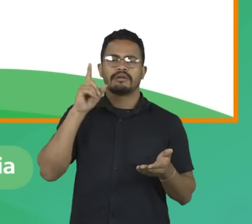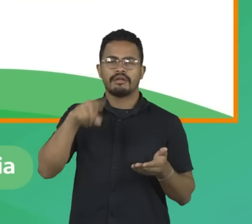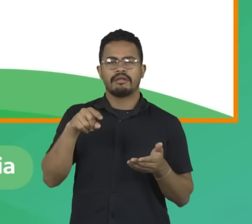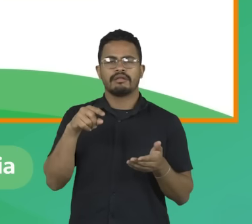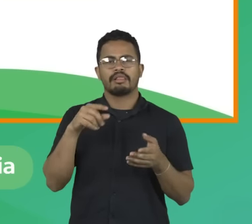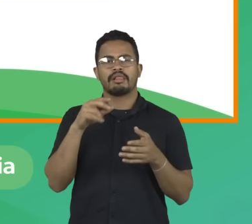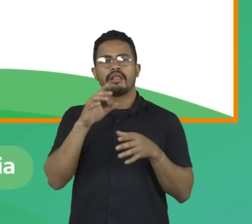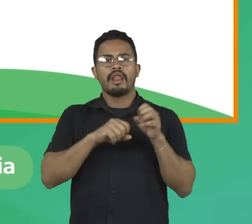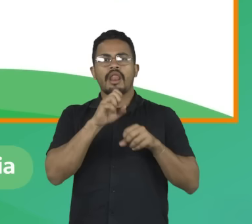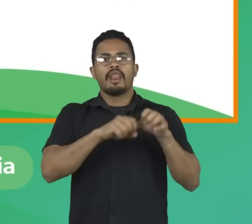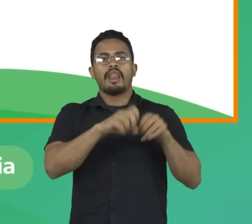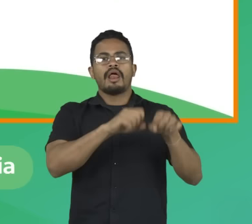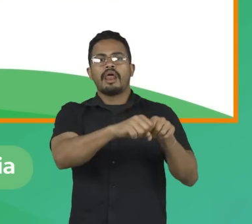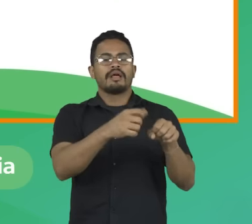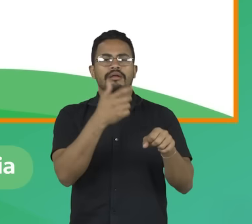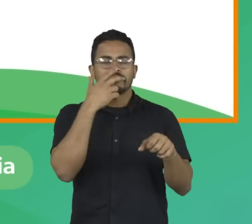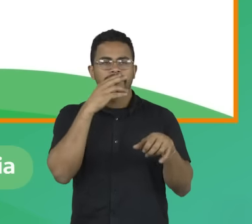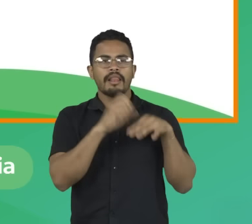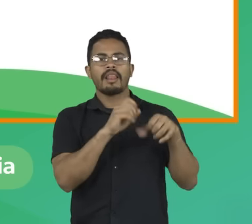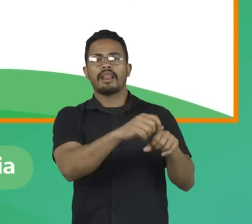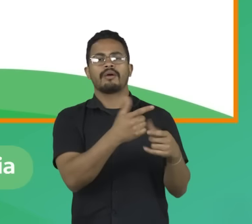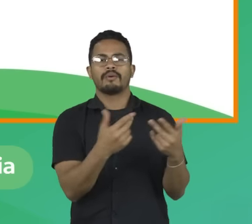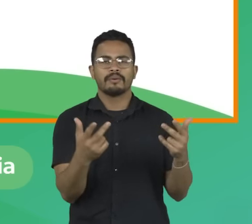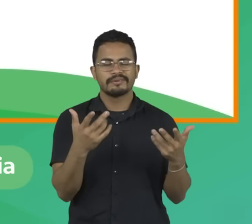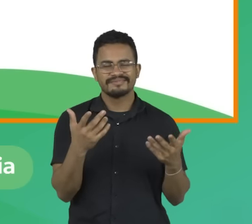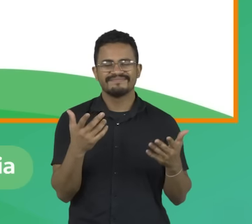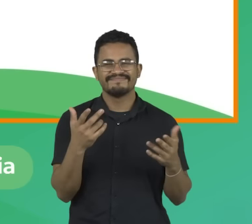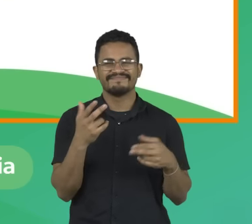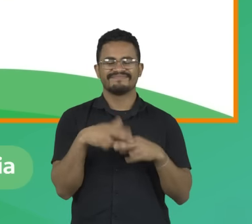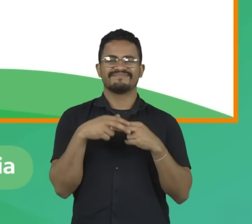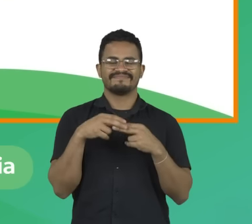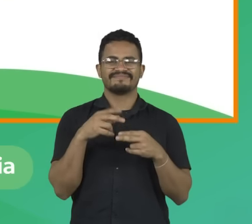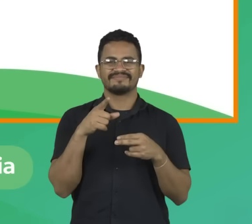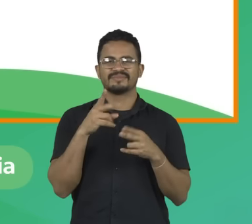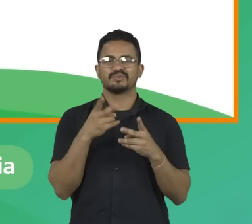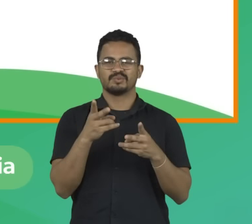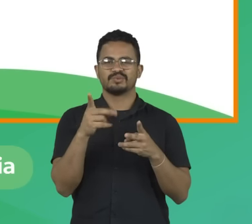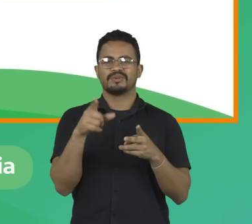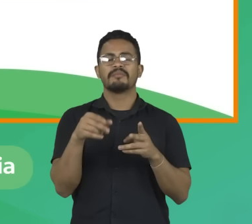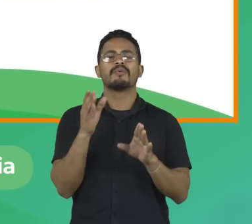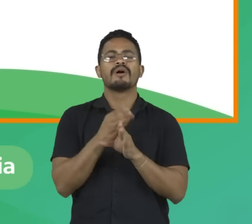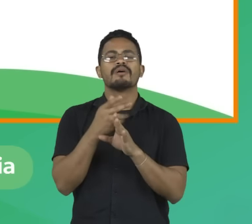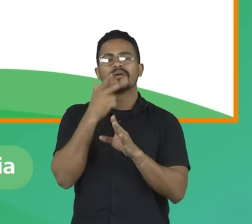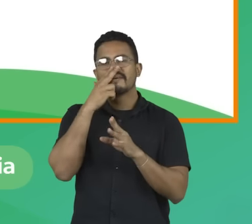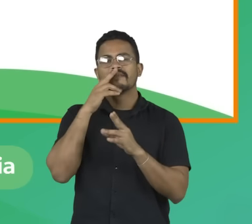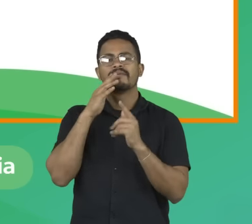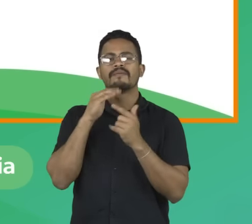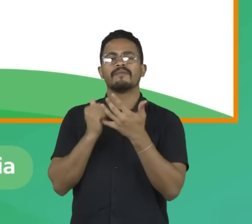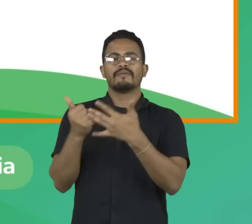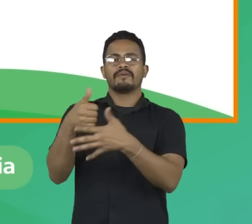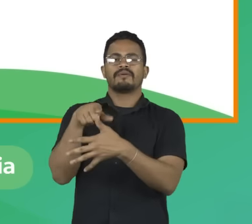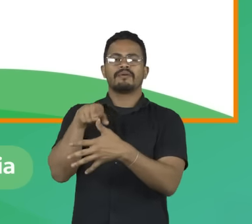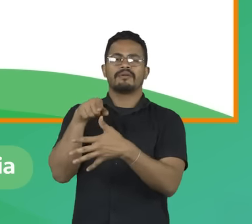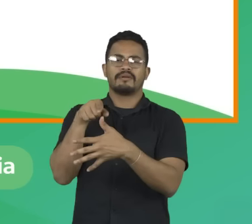são desconsiderados no processo, enquanto que a linearidade desse sistema é mantida pelo lucro de alguns grupos de